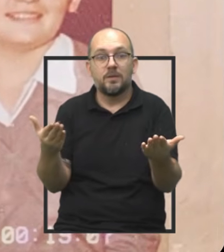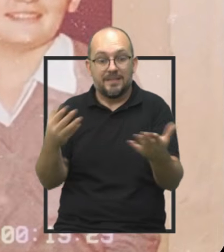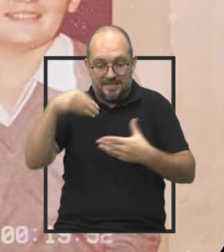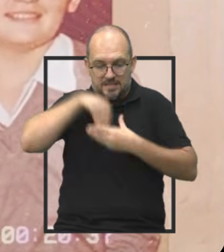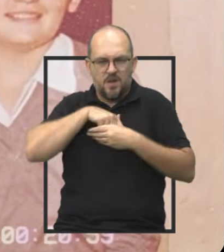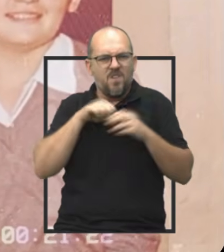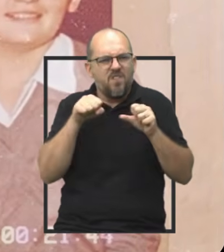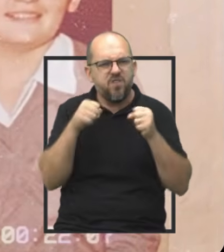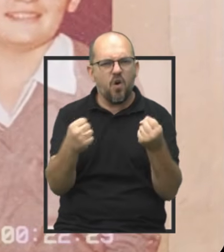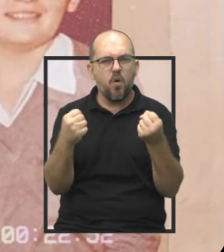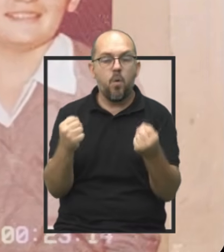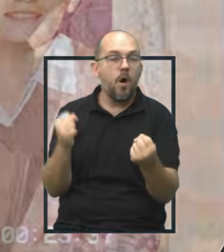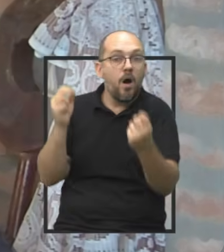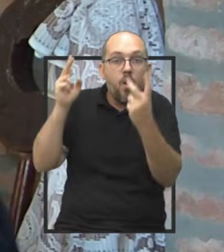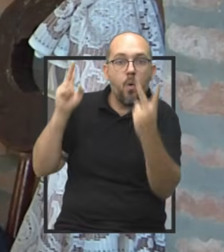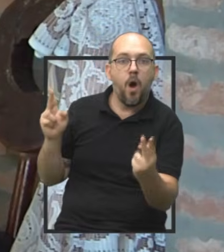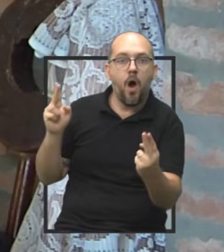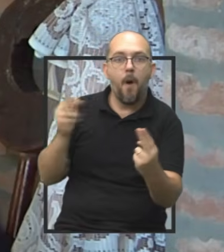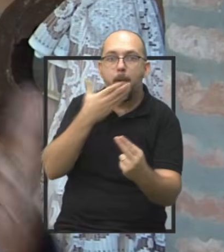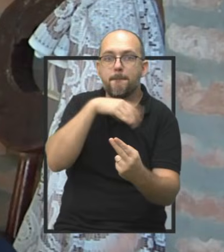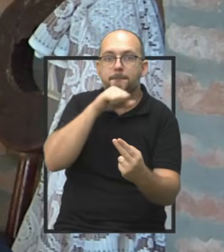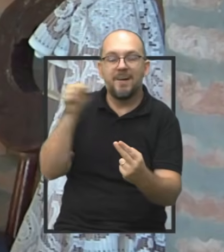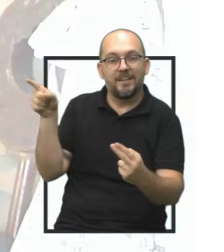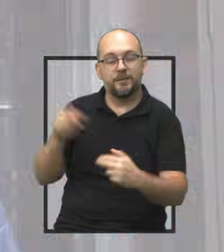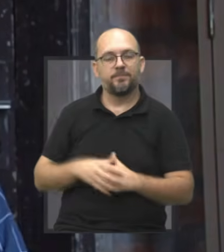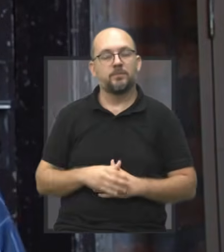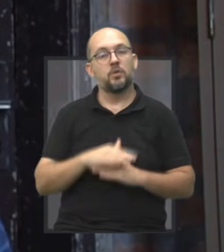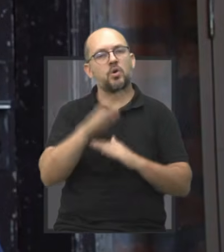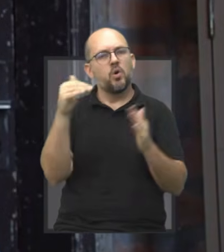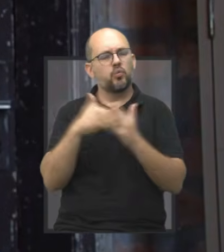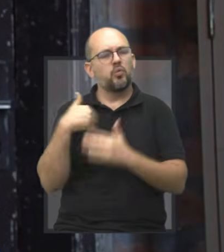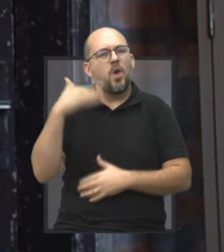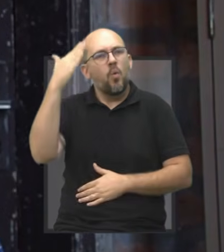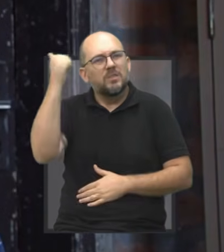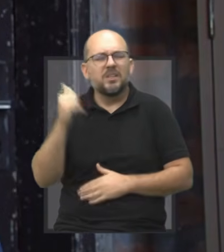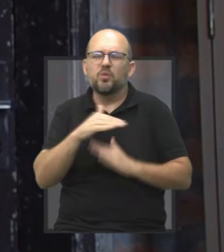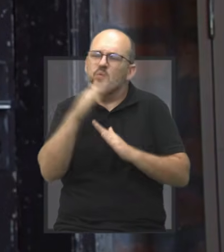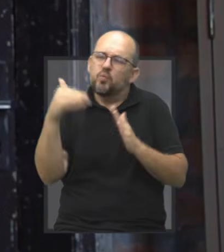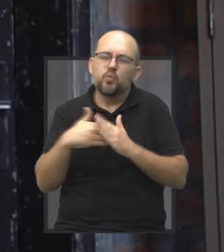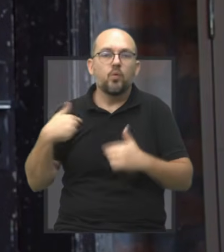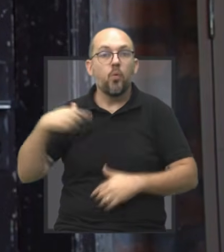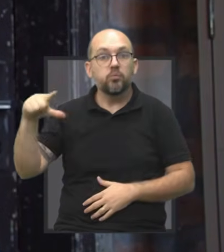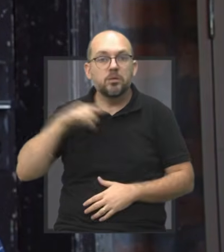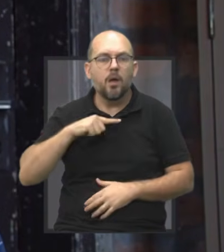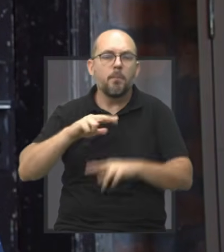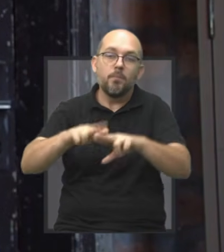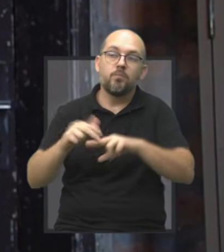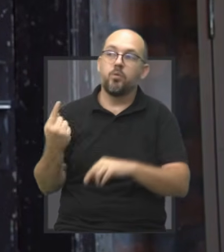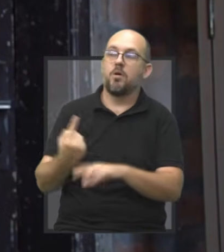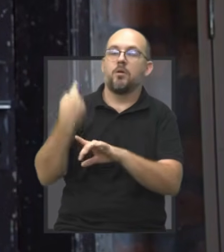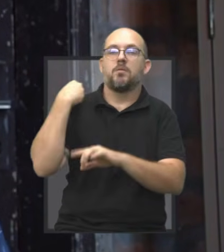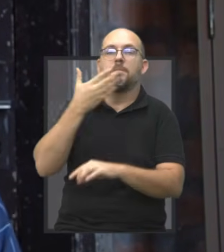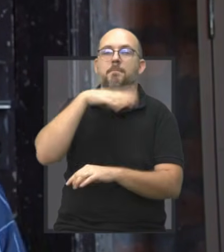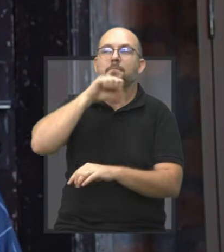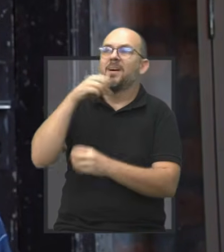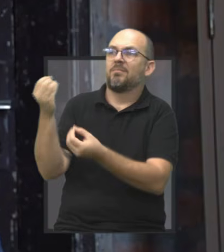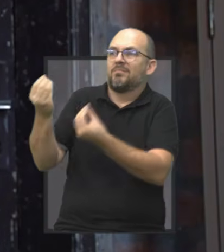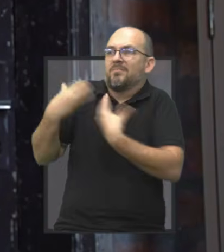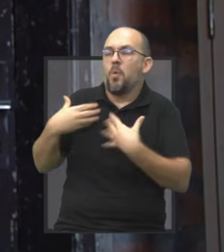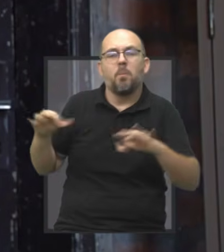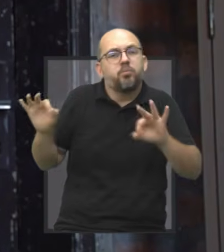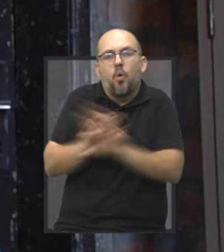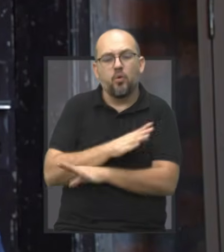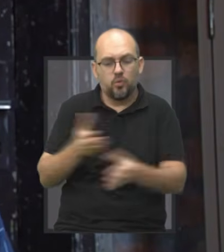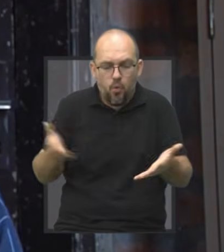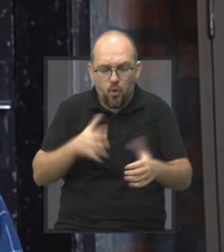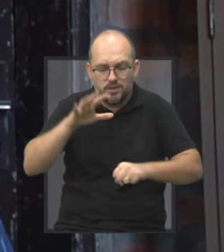a força que eles têm, que ele tinha. Tudo que eu sei, tudo que eu tenho veio dele, ele deixou tudo pronto.